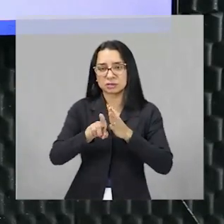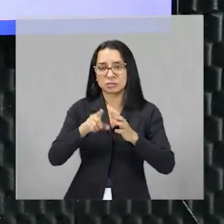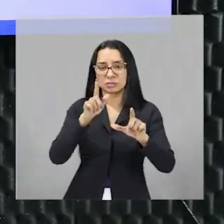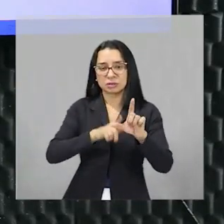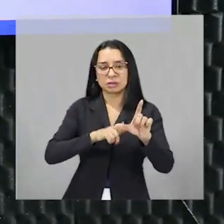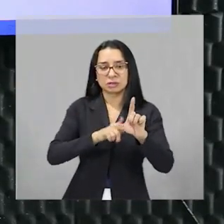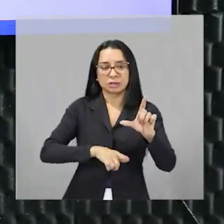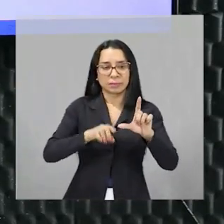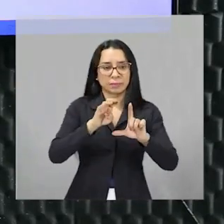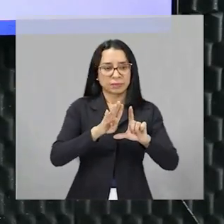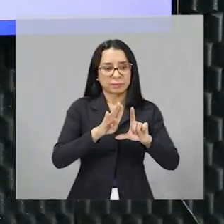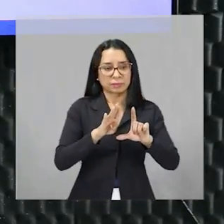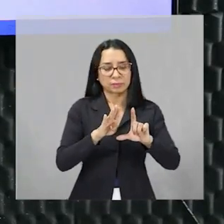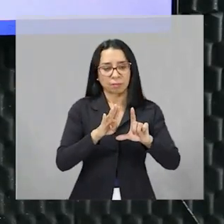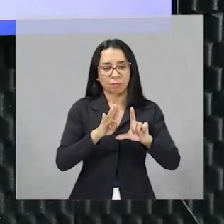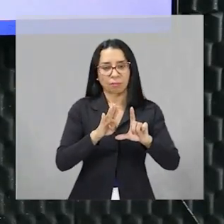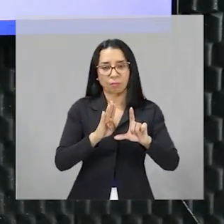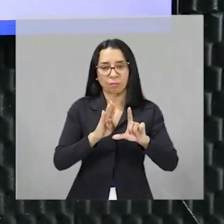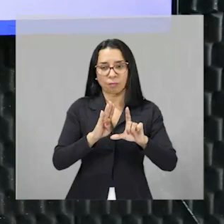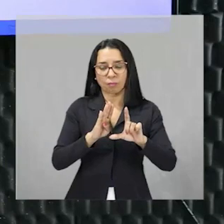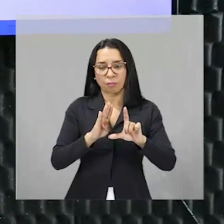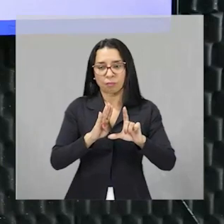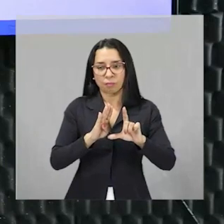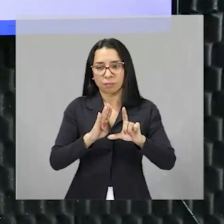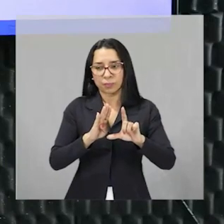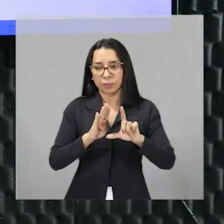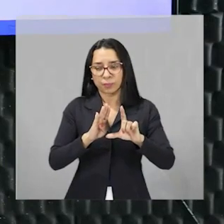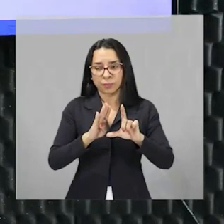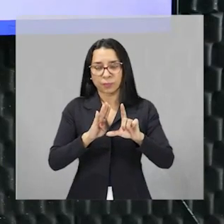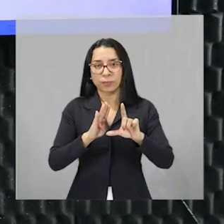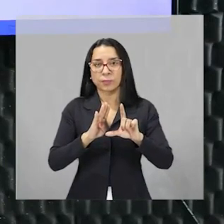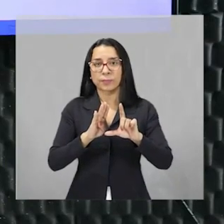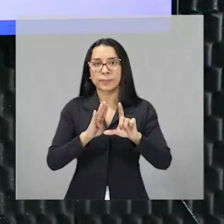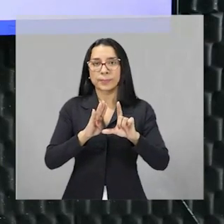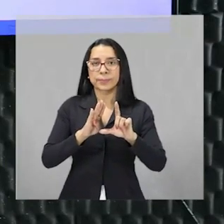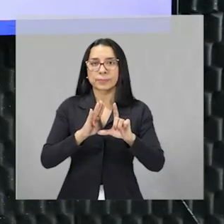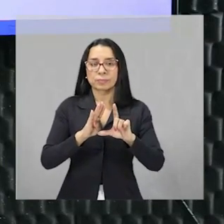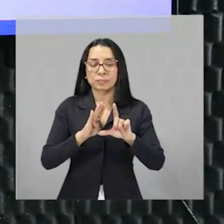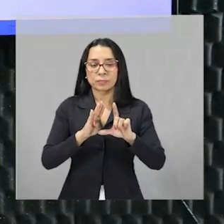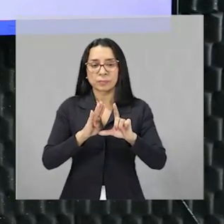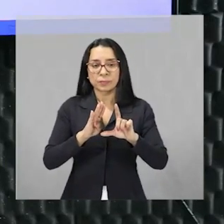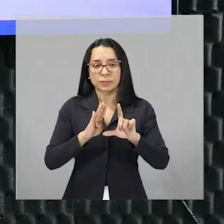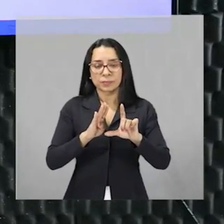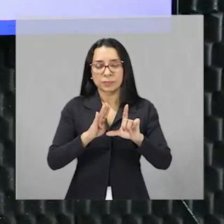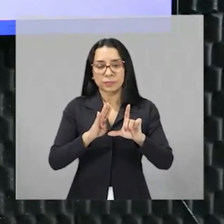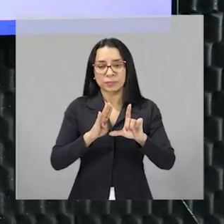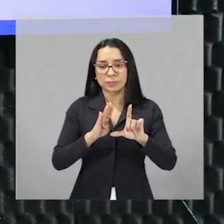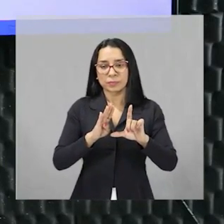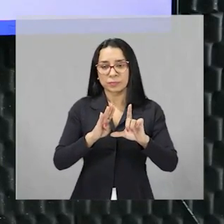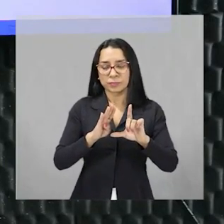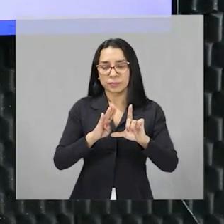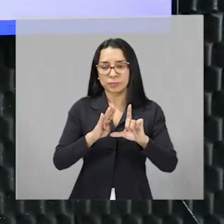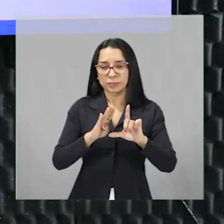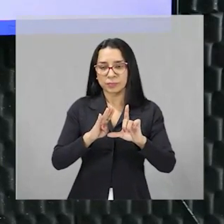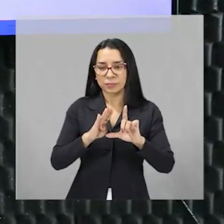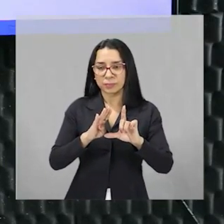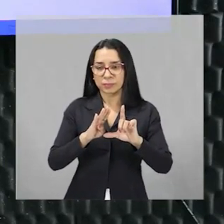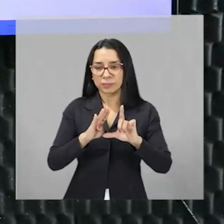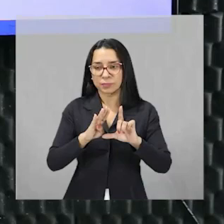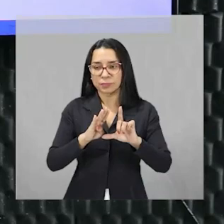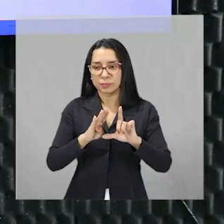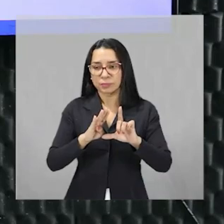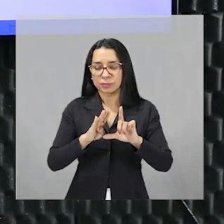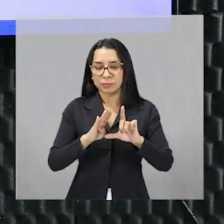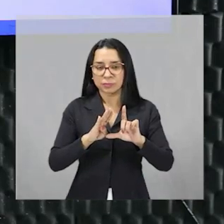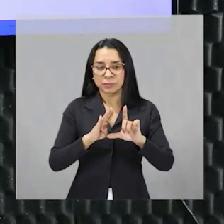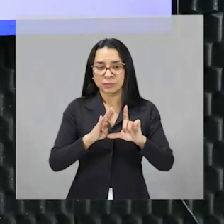letra B, ela diz o seguinte, ó, o processo histórico de crescimento desordenado do espaço urbano de Salvador, primeira capital brasileira, ocupou